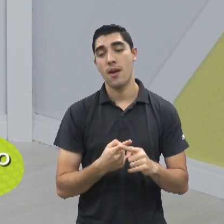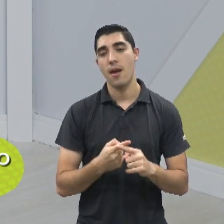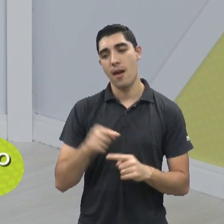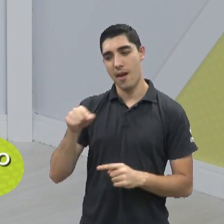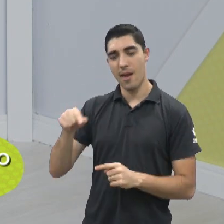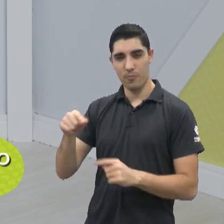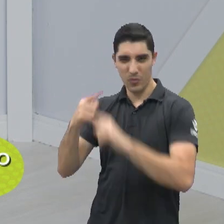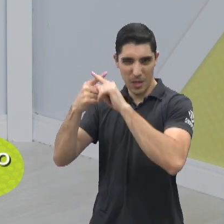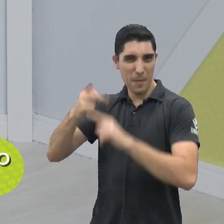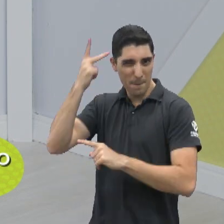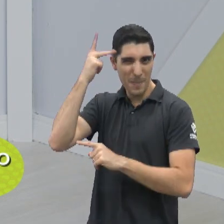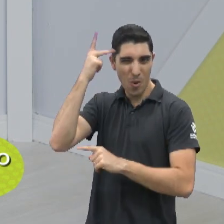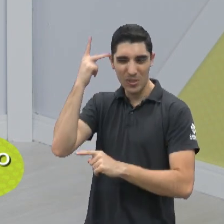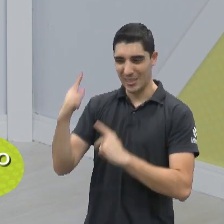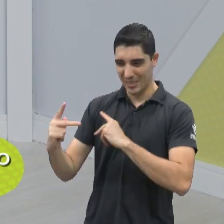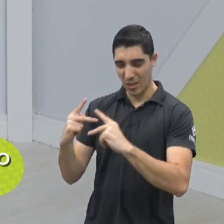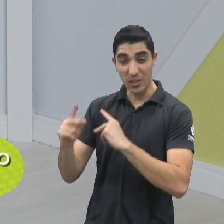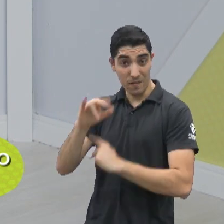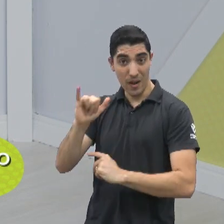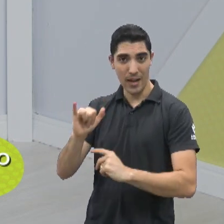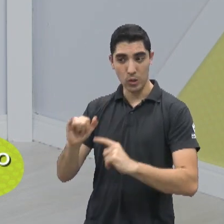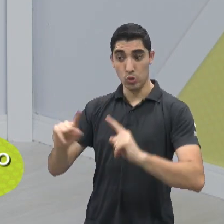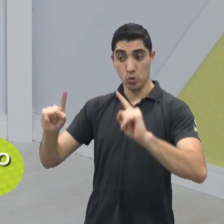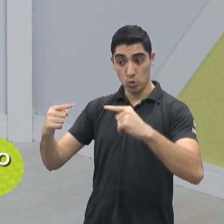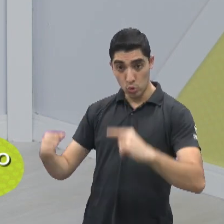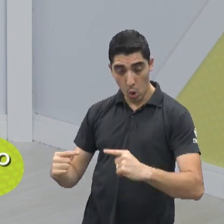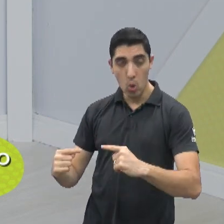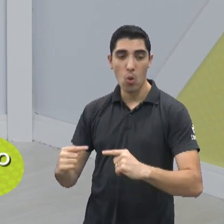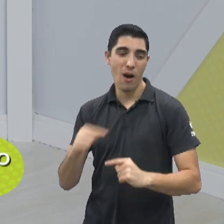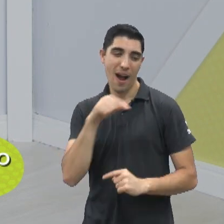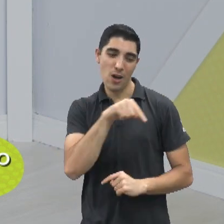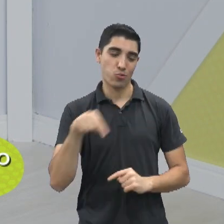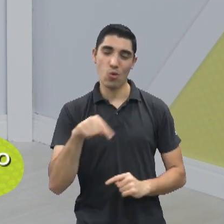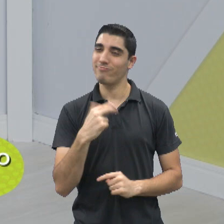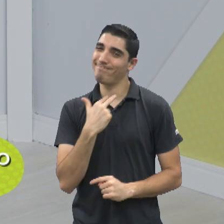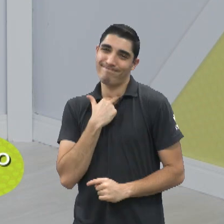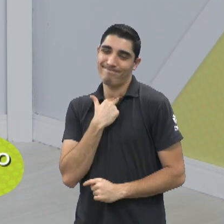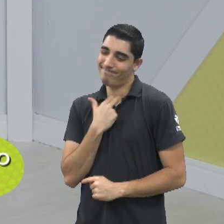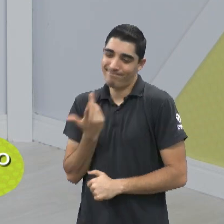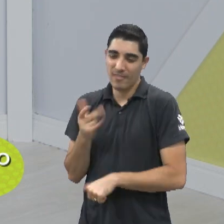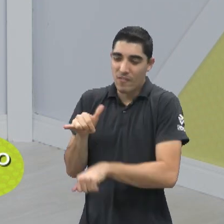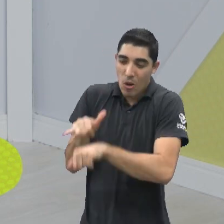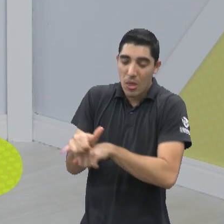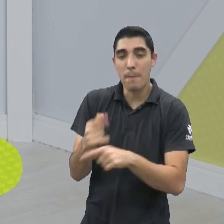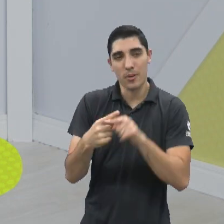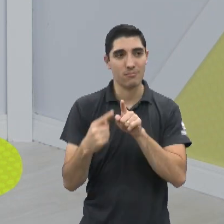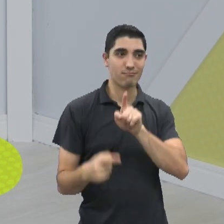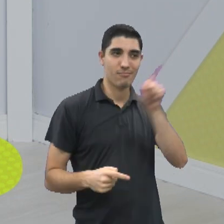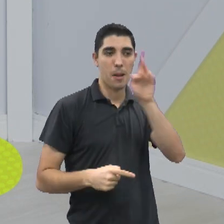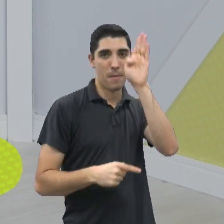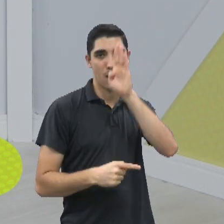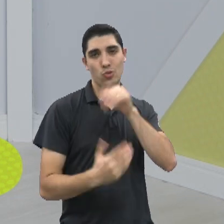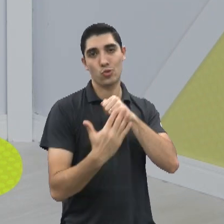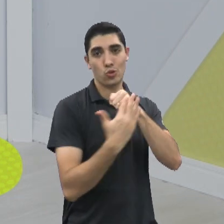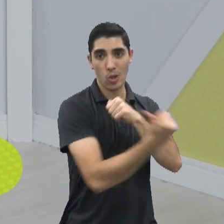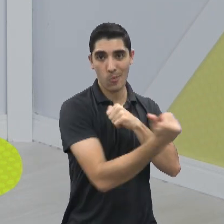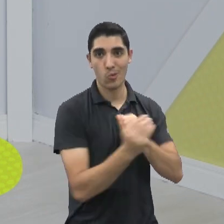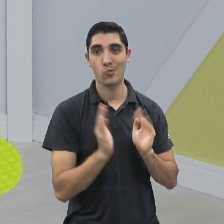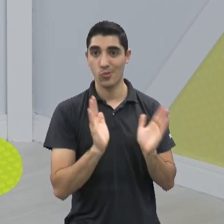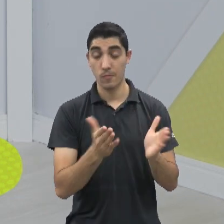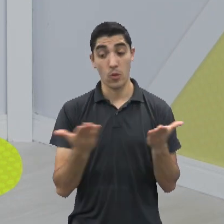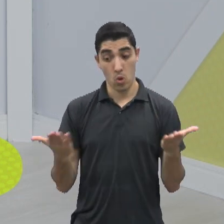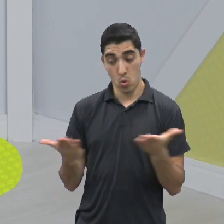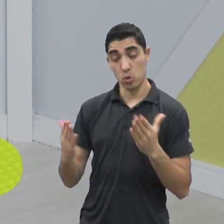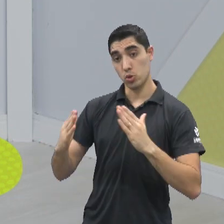Campeonato Paulista. São José que começa a disputa dessas quartas de final do Campeonato Paulista hoje, às 8 da noite, no